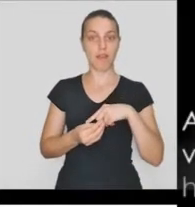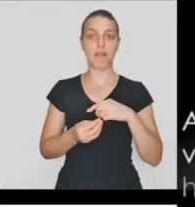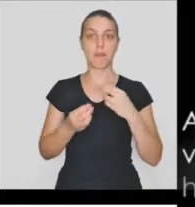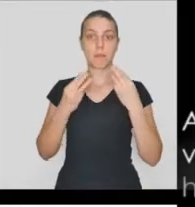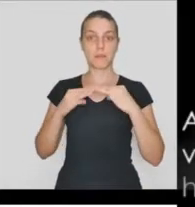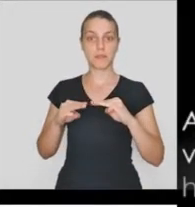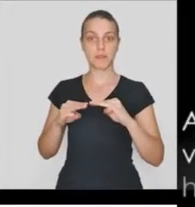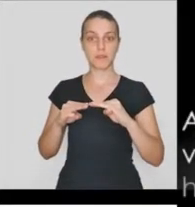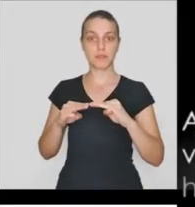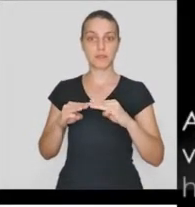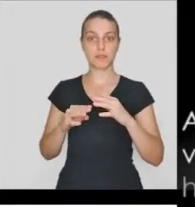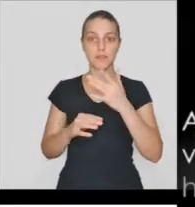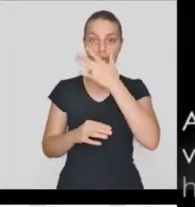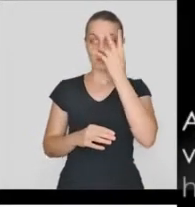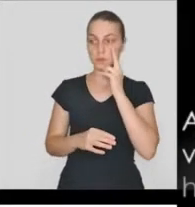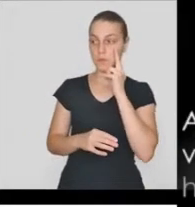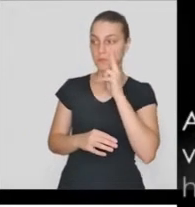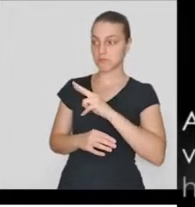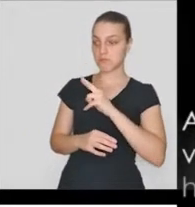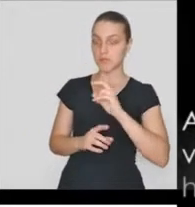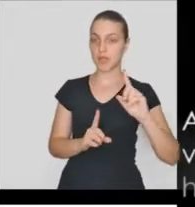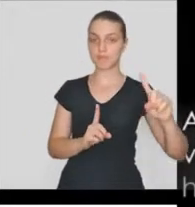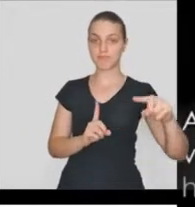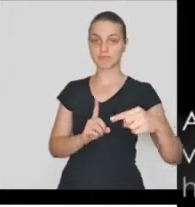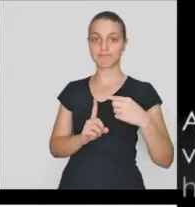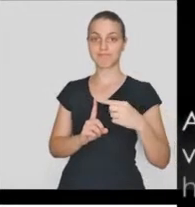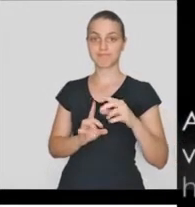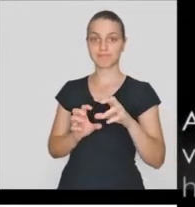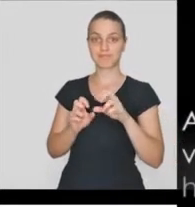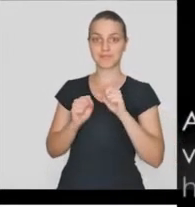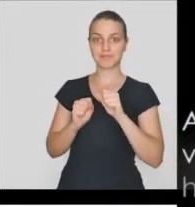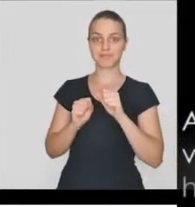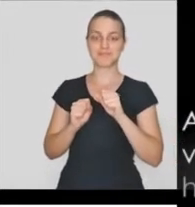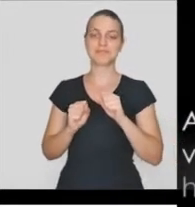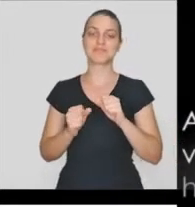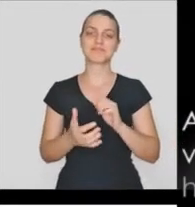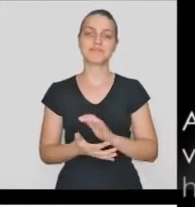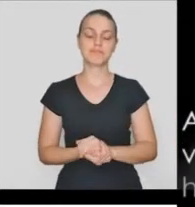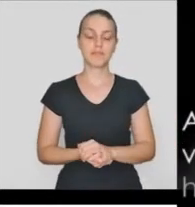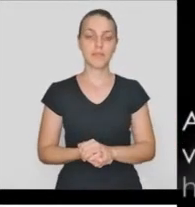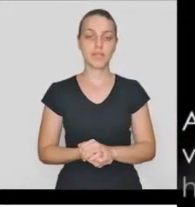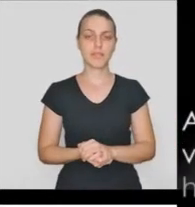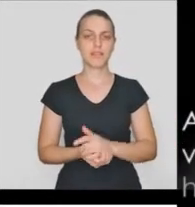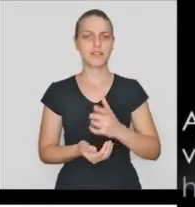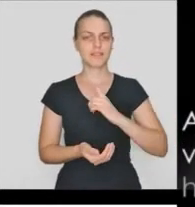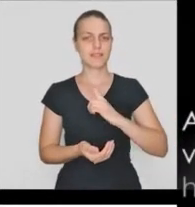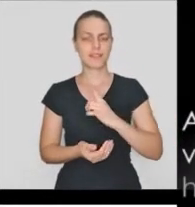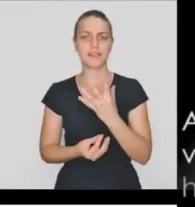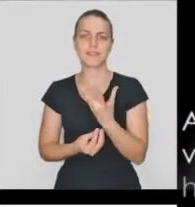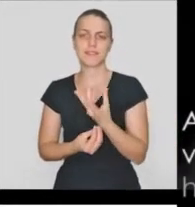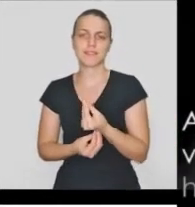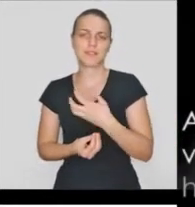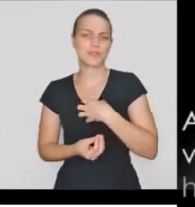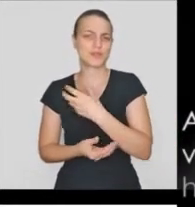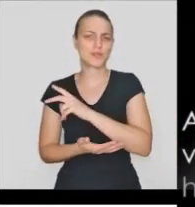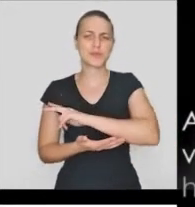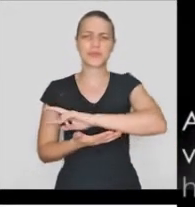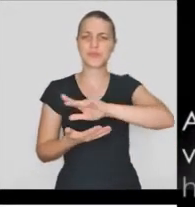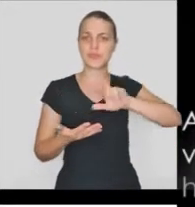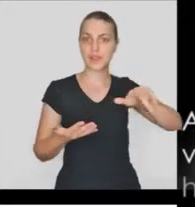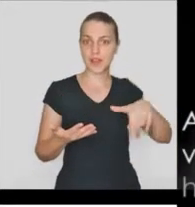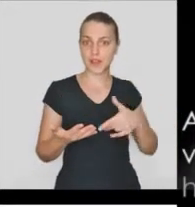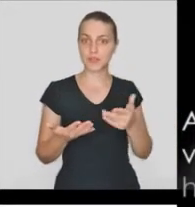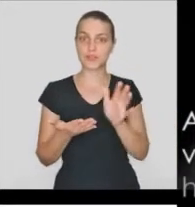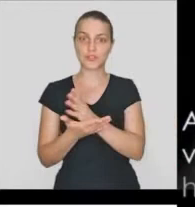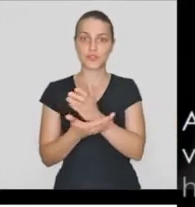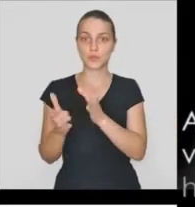Então, como nós já vimos na aula sobre artes em geral, existem vários tipos de arte. Basicamente, nós podemos dividi-las